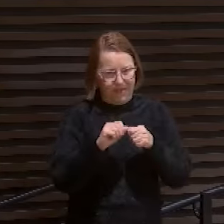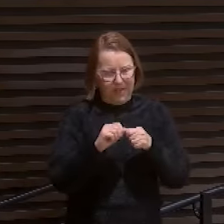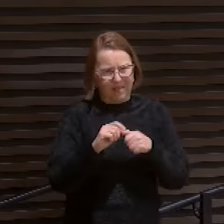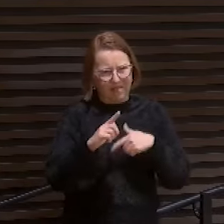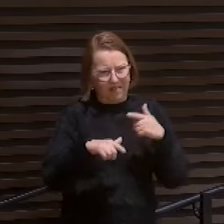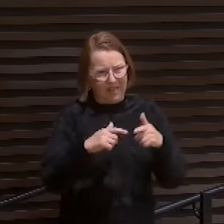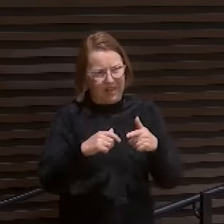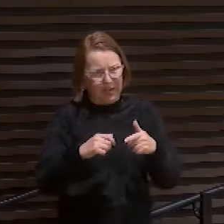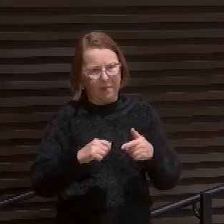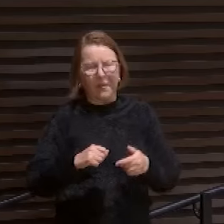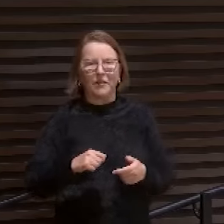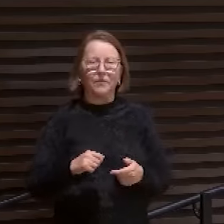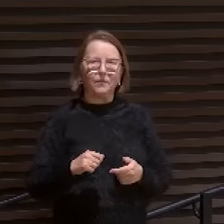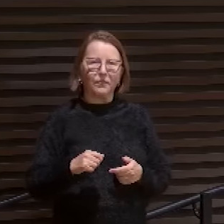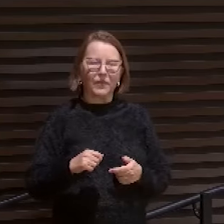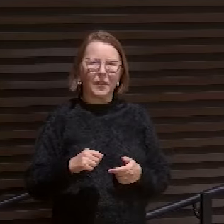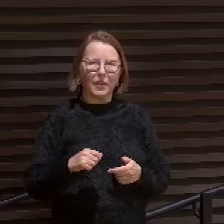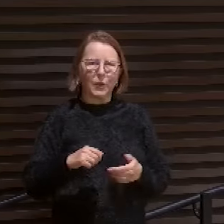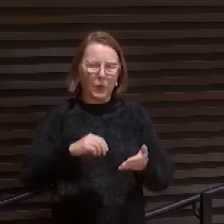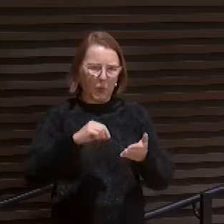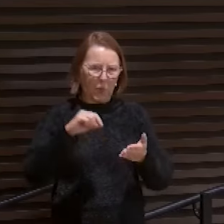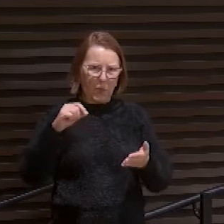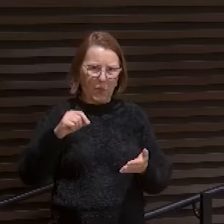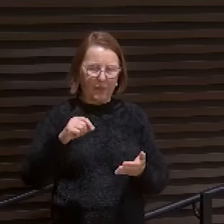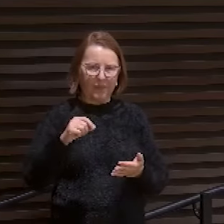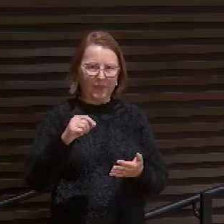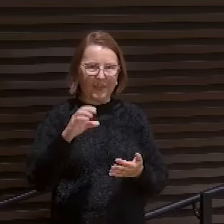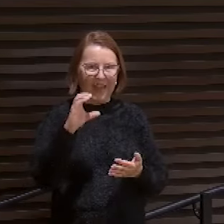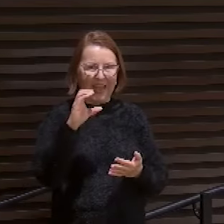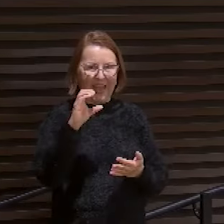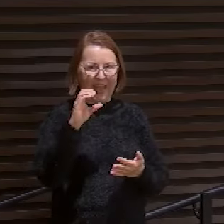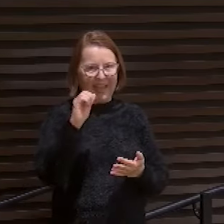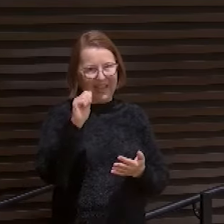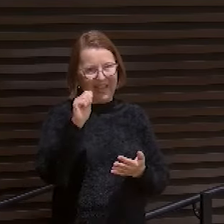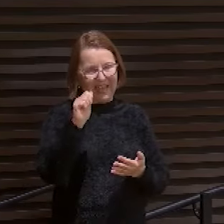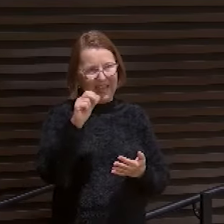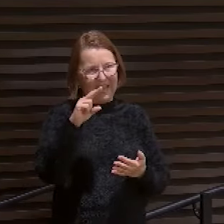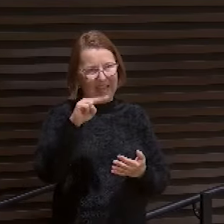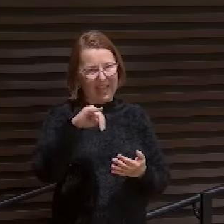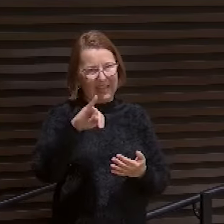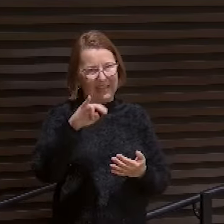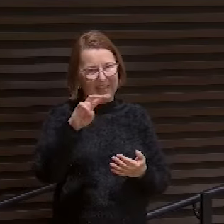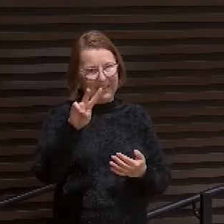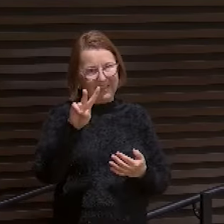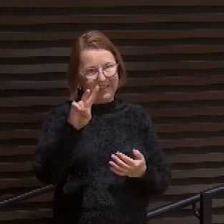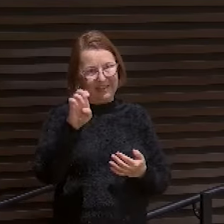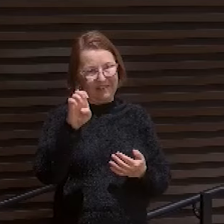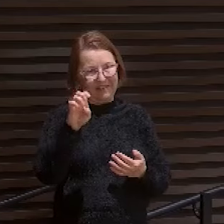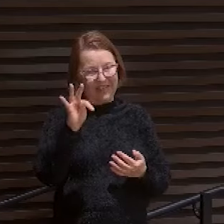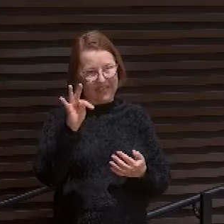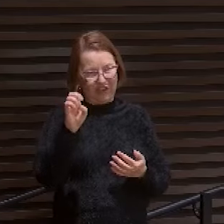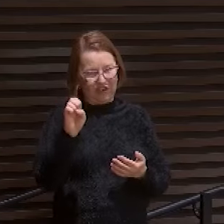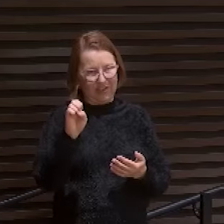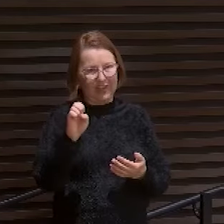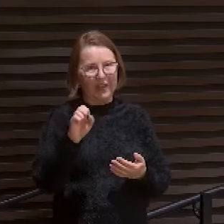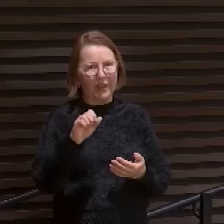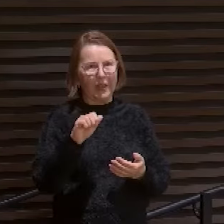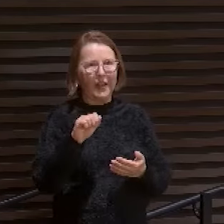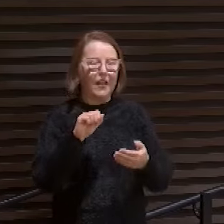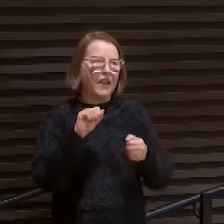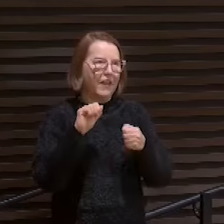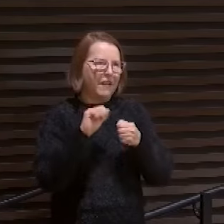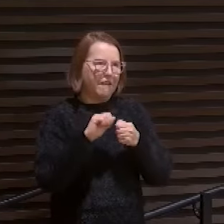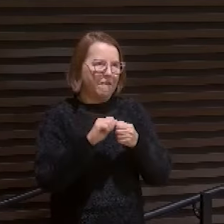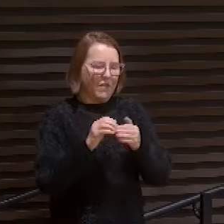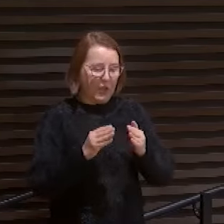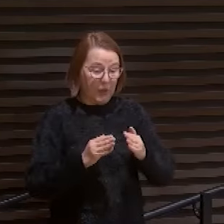um canivete, ele fez um barco muito bem feito, bem encaixado. Madeira mole, mas